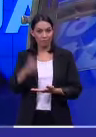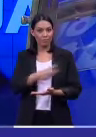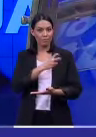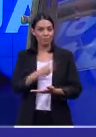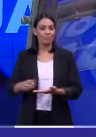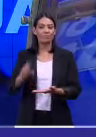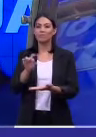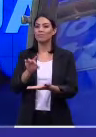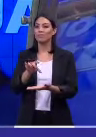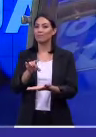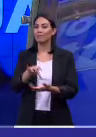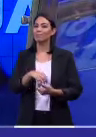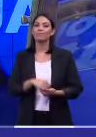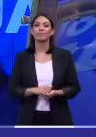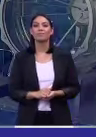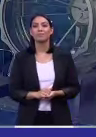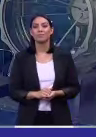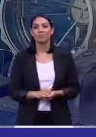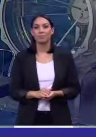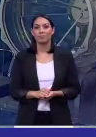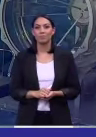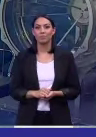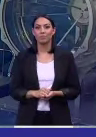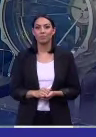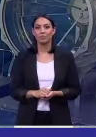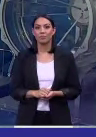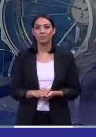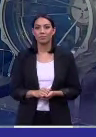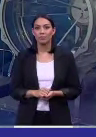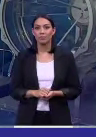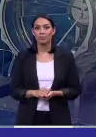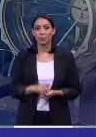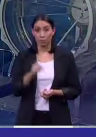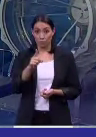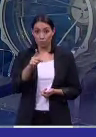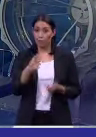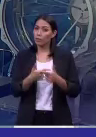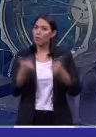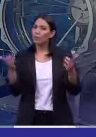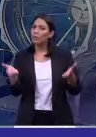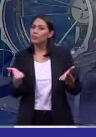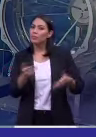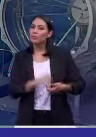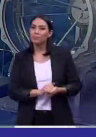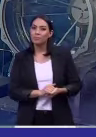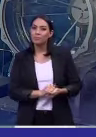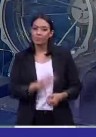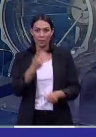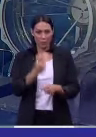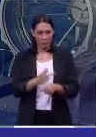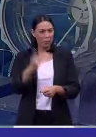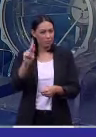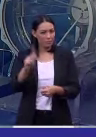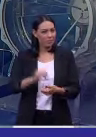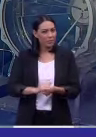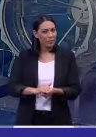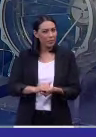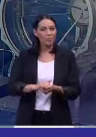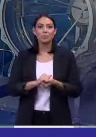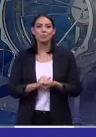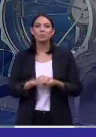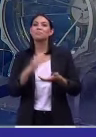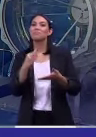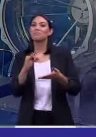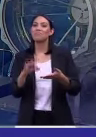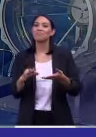Quina e Loto Fácil. E aí, será que você está com sorte hoje? Será que esse prêmio vai sair? Vamos